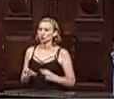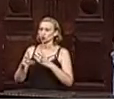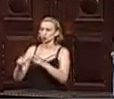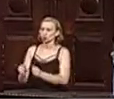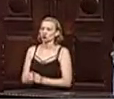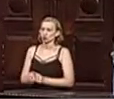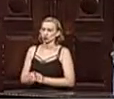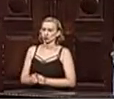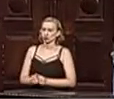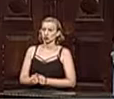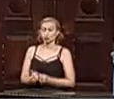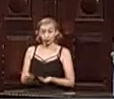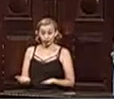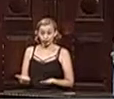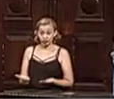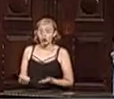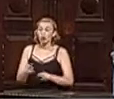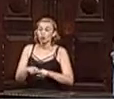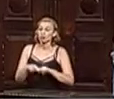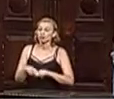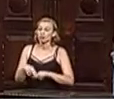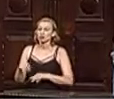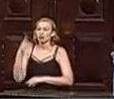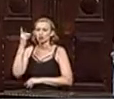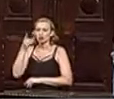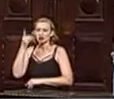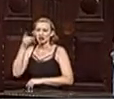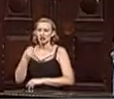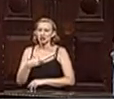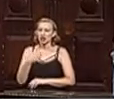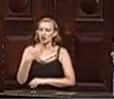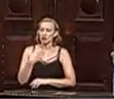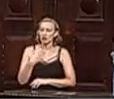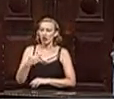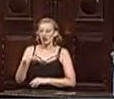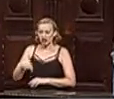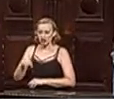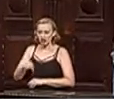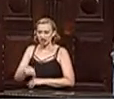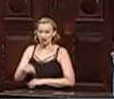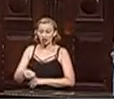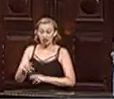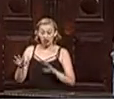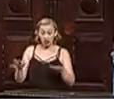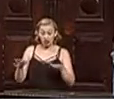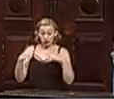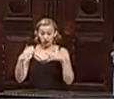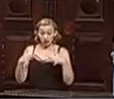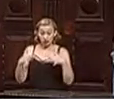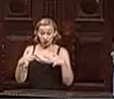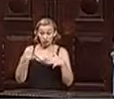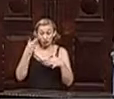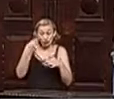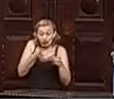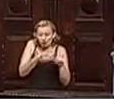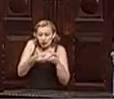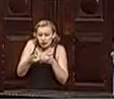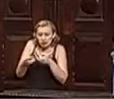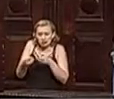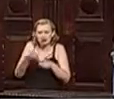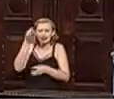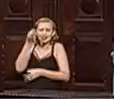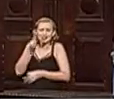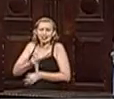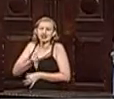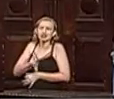da situação. Por isso, senhoras e senhores deputados, eu estarei aqui permanentemente atento, acompanhando esse caso e tendo